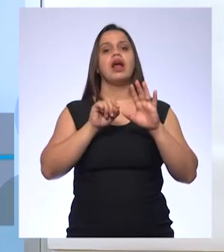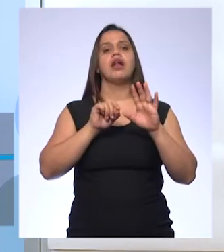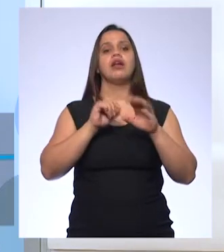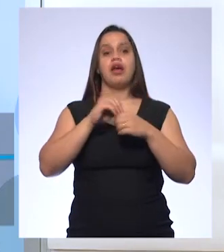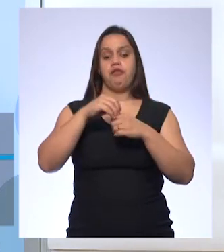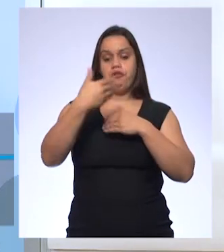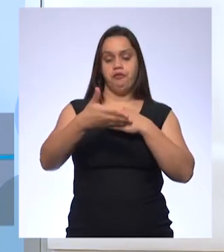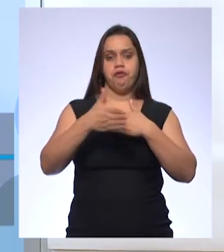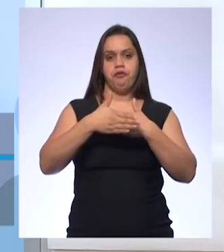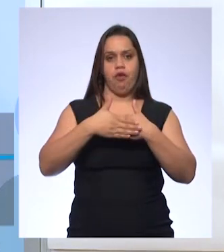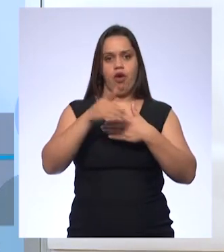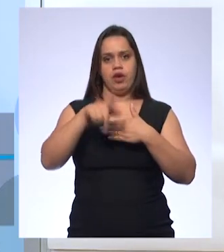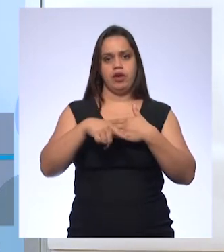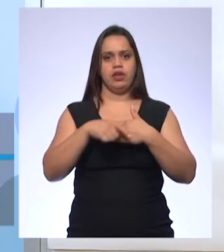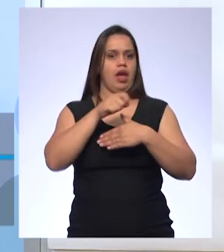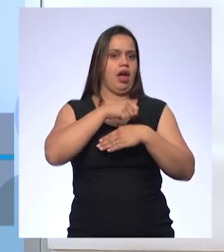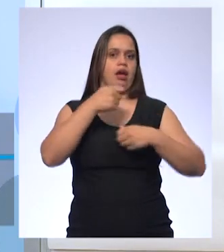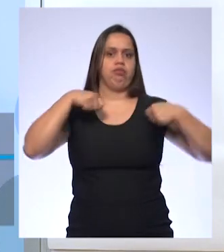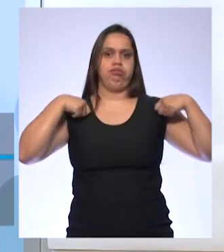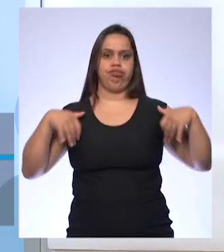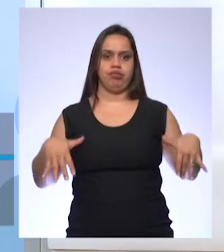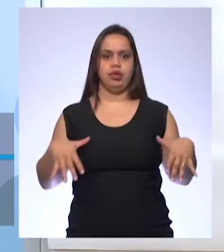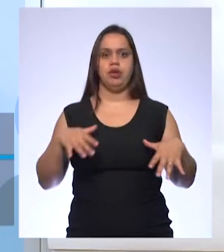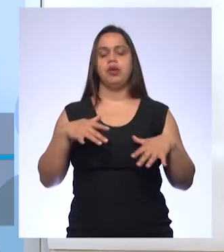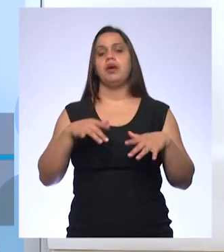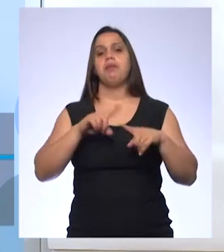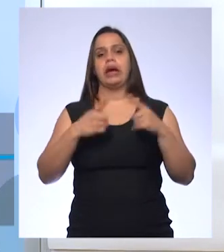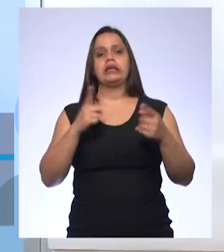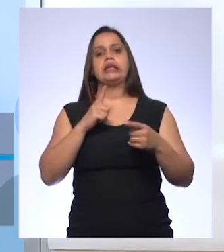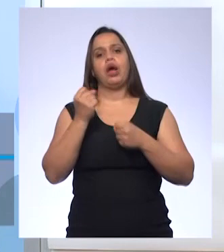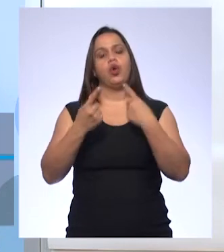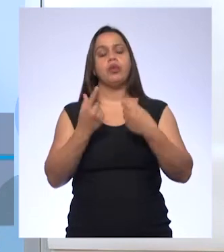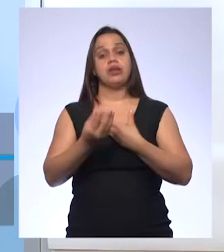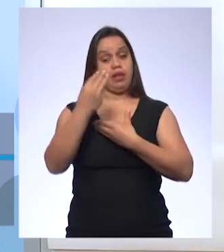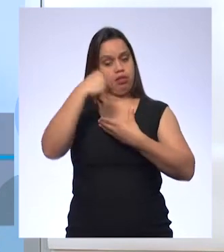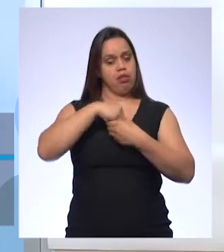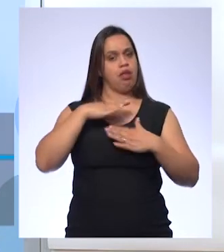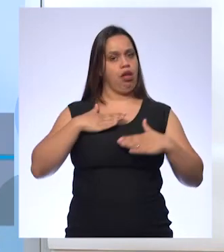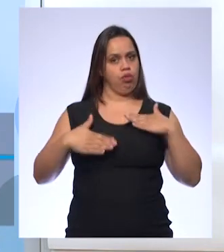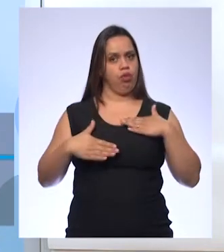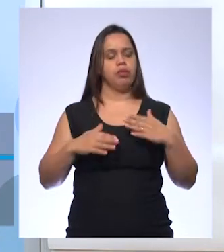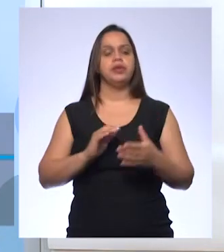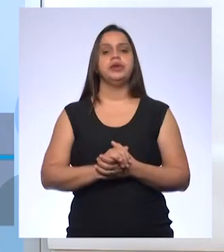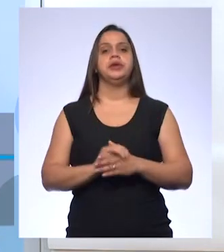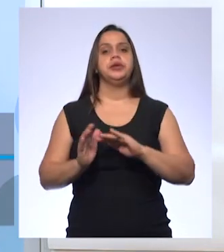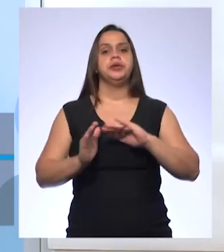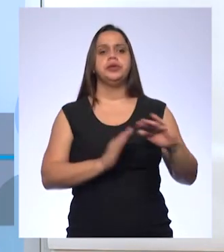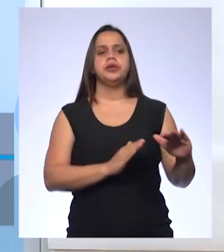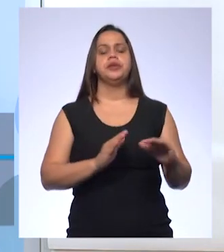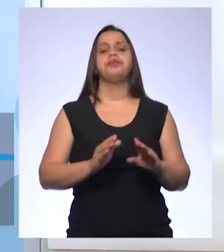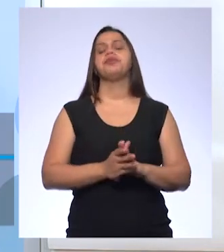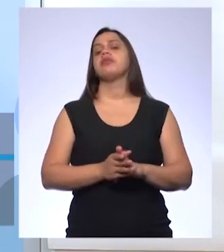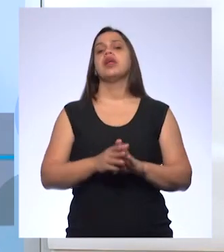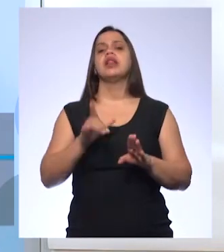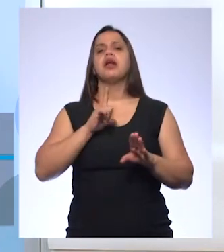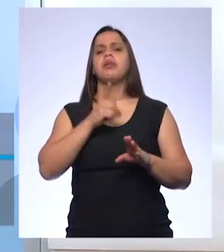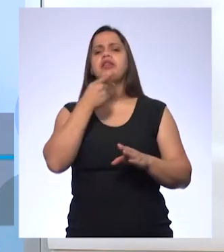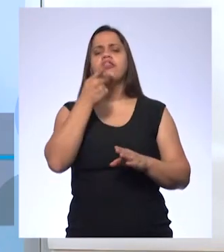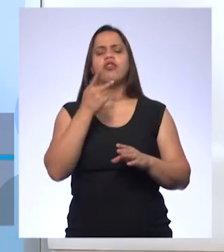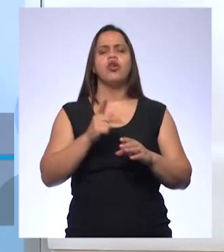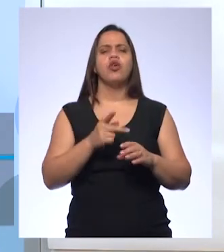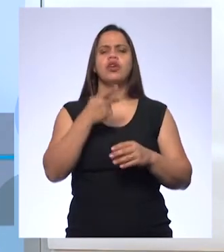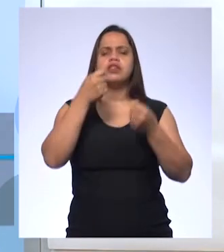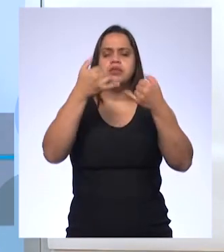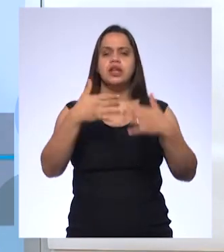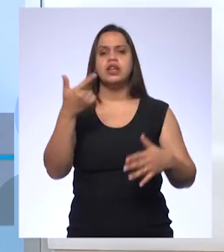bom? Deixa eu ver aqui, tinha mais algumas perguntas. Alguém colocou aqui também para falar de novo o que é caloria. Caloria é